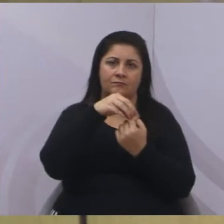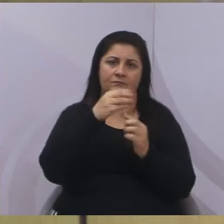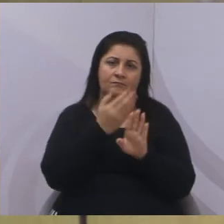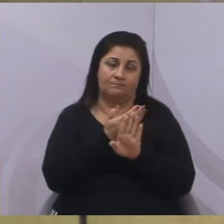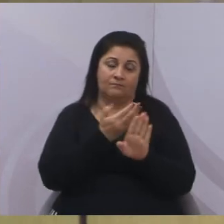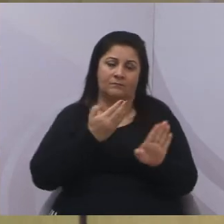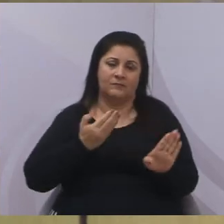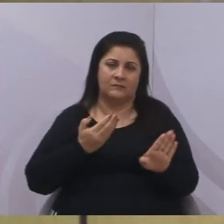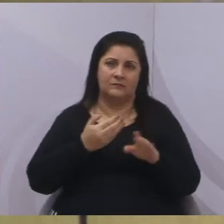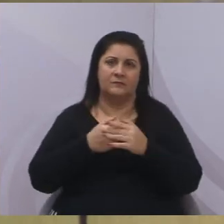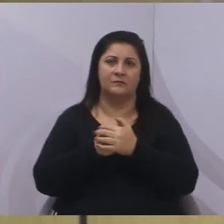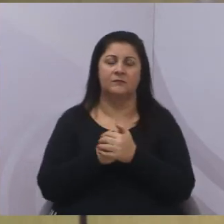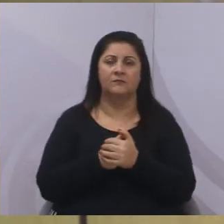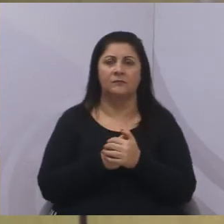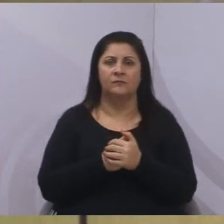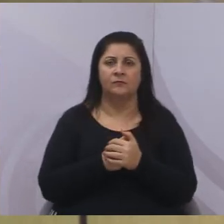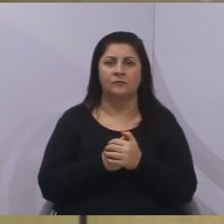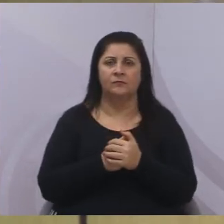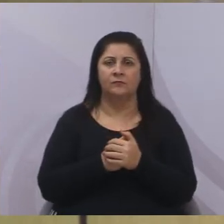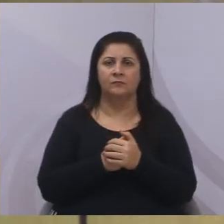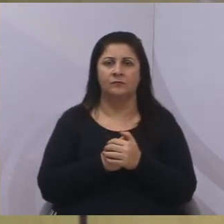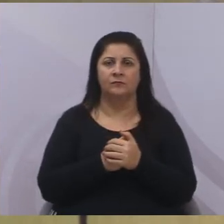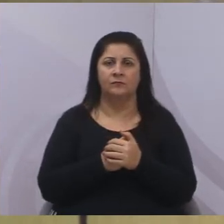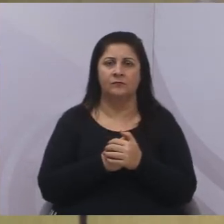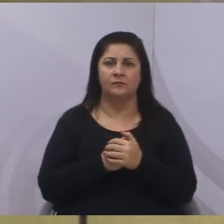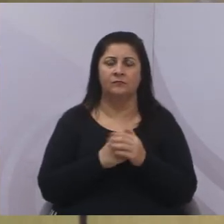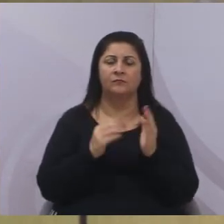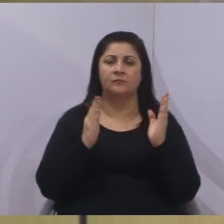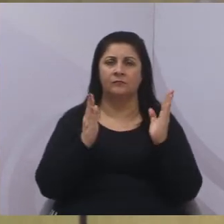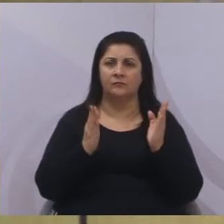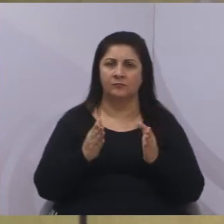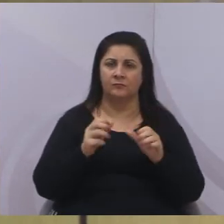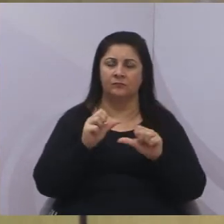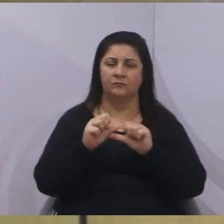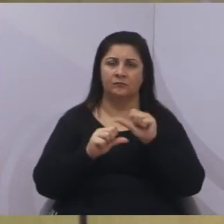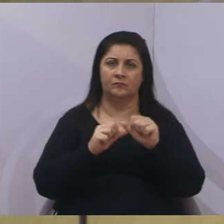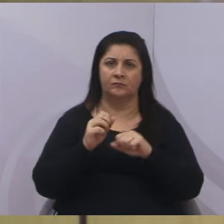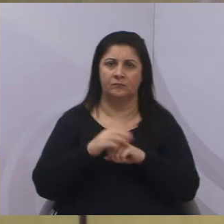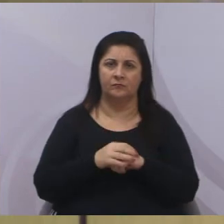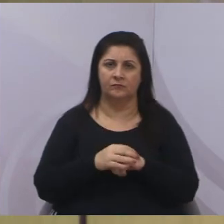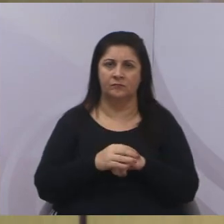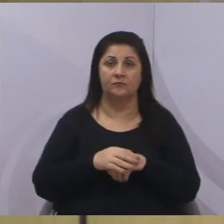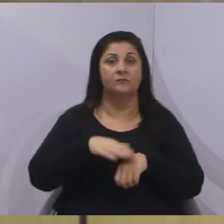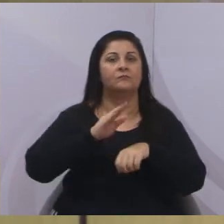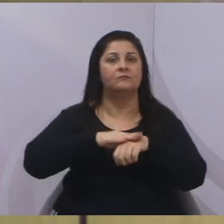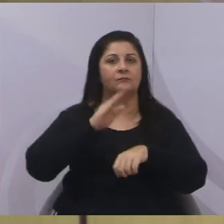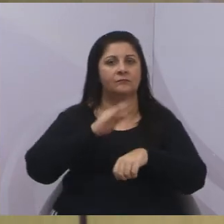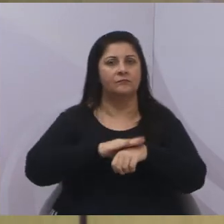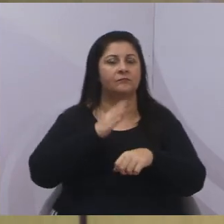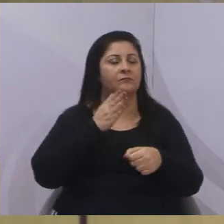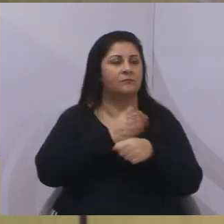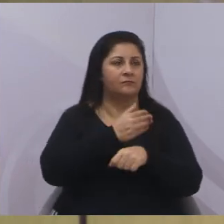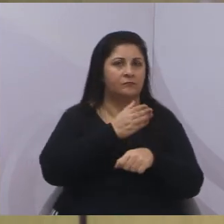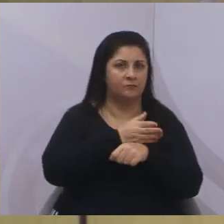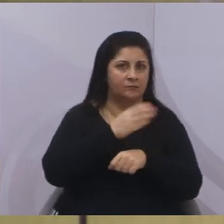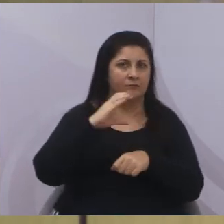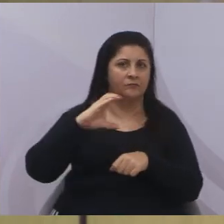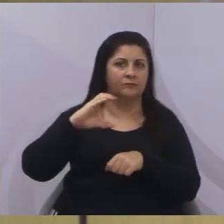obrigou, né? E agora a gente já está reestruturando. Houve um aumento nas consultas dos